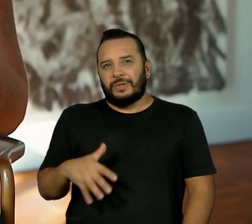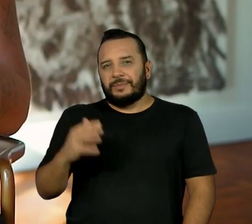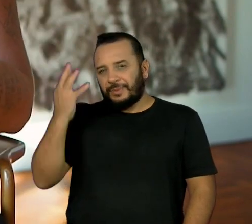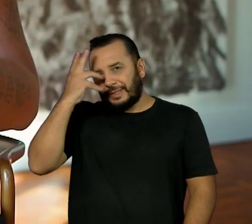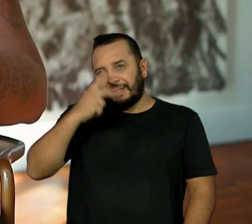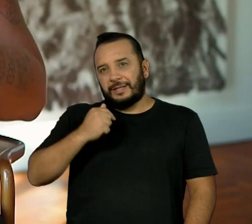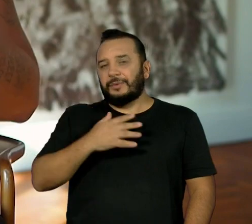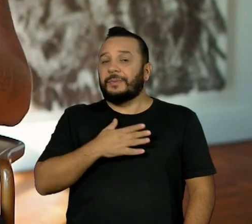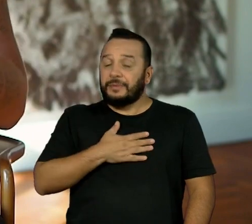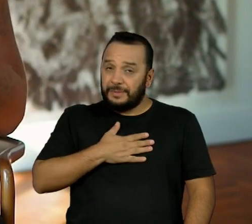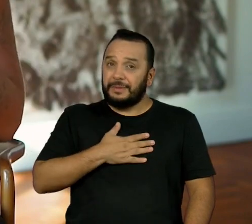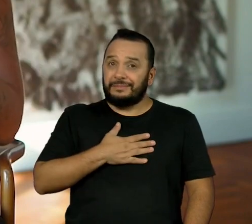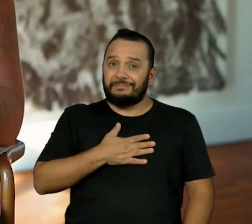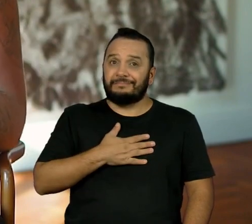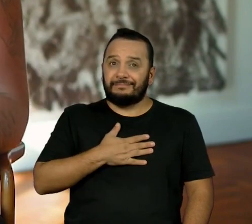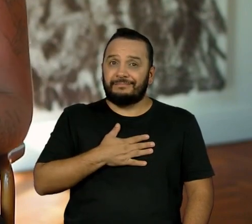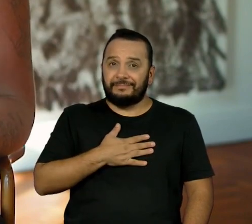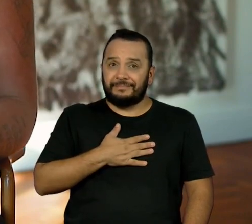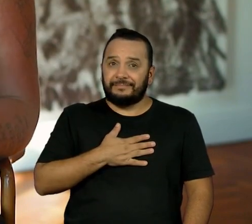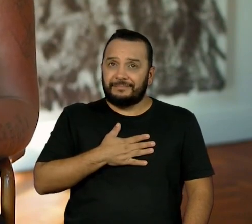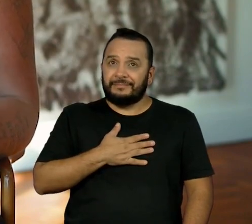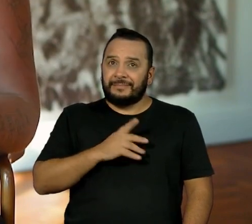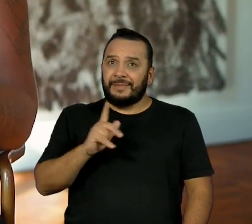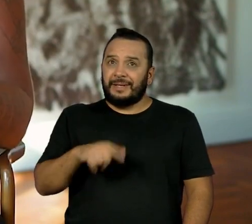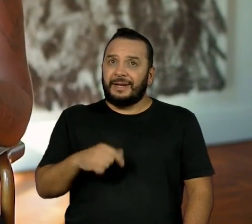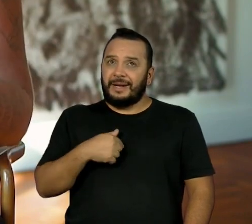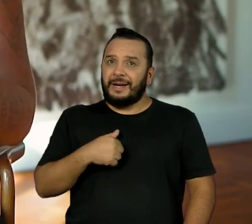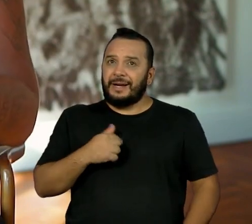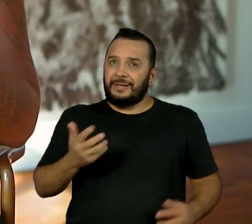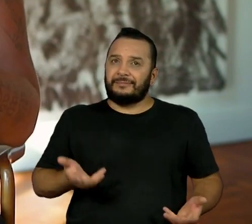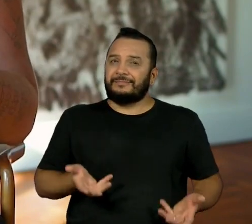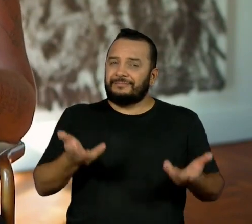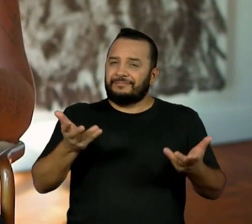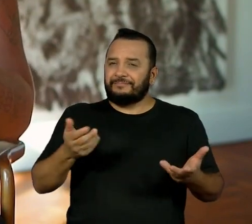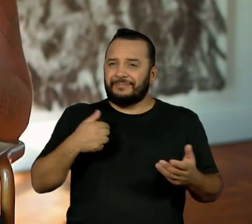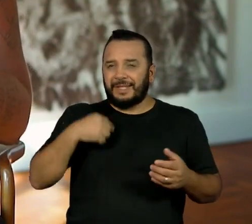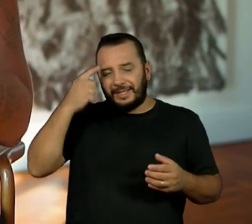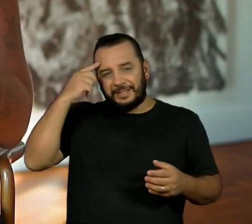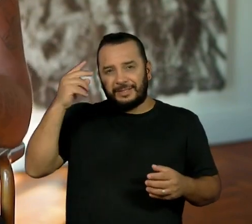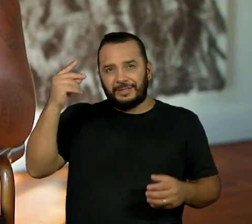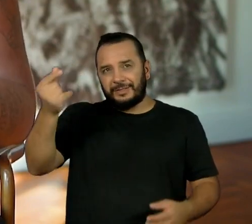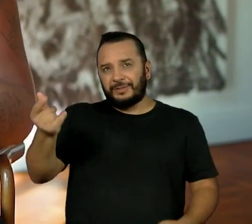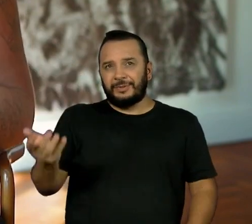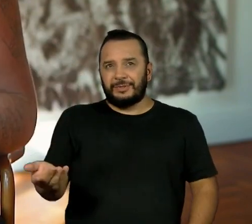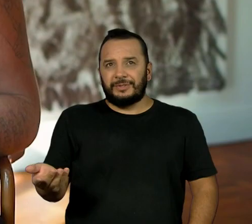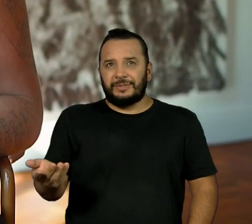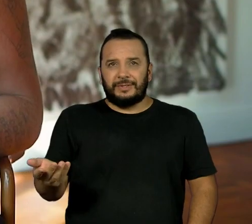bonito para mim, assim, é muito revigorante, tem uma dimensão nutritiva, tem uma dimensão